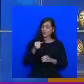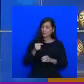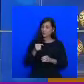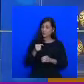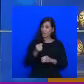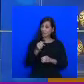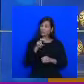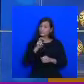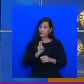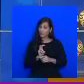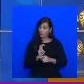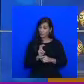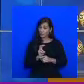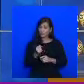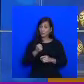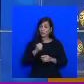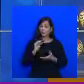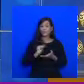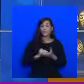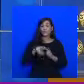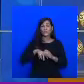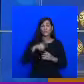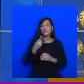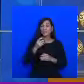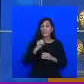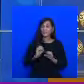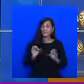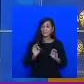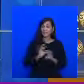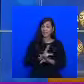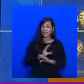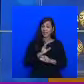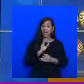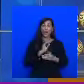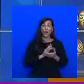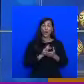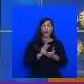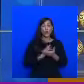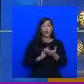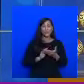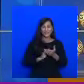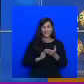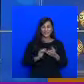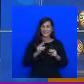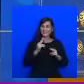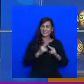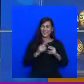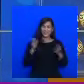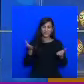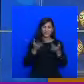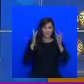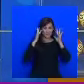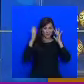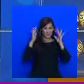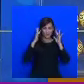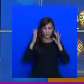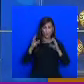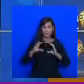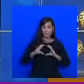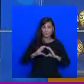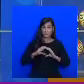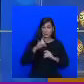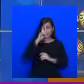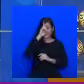sorteados 5 números, ainda faltam 10. Loterias Caixa, já pensou? Bola amarela, número